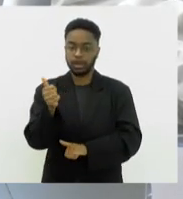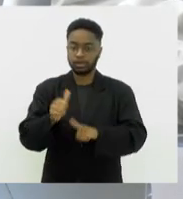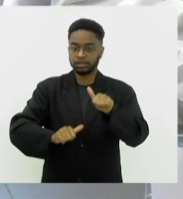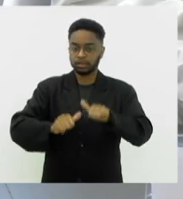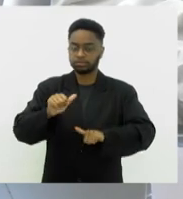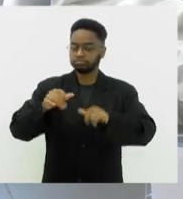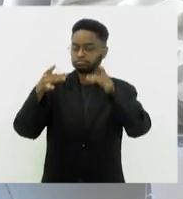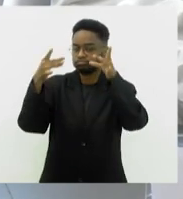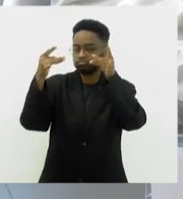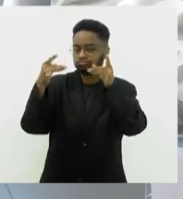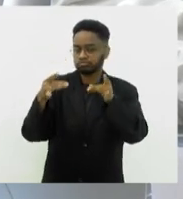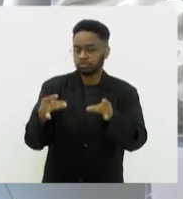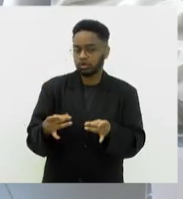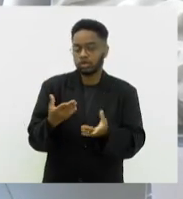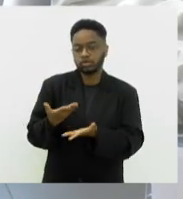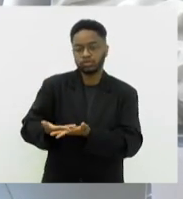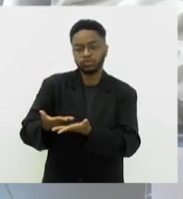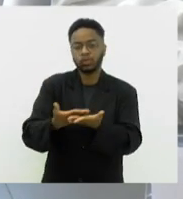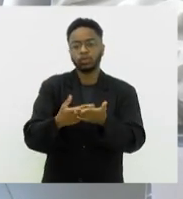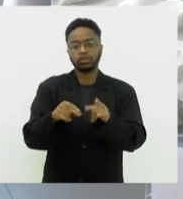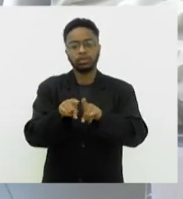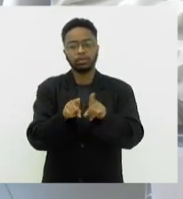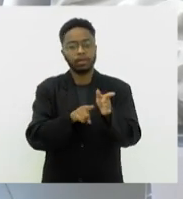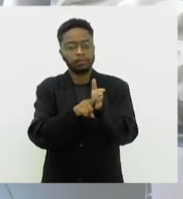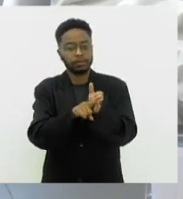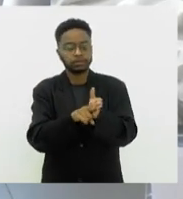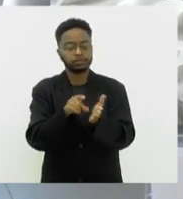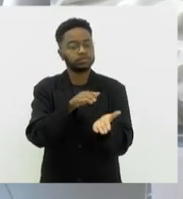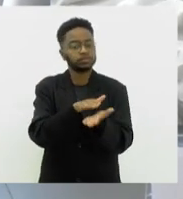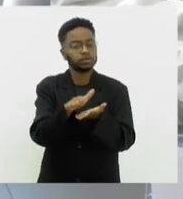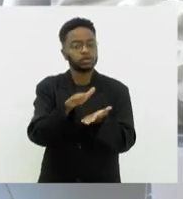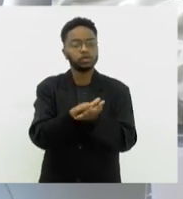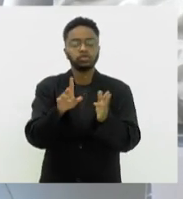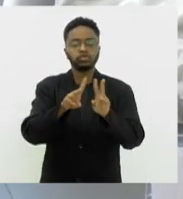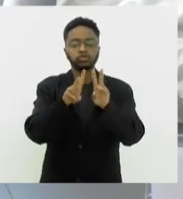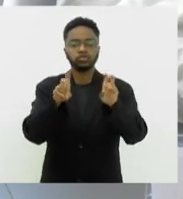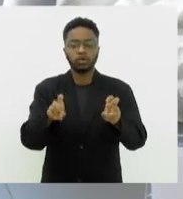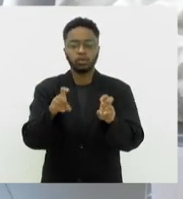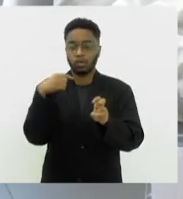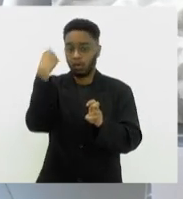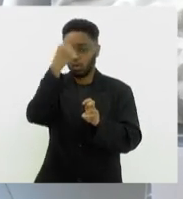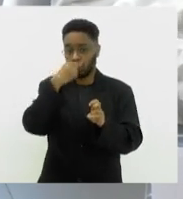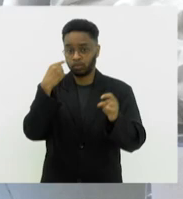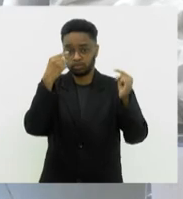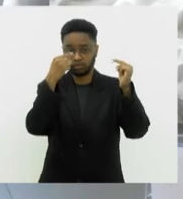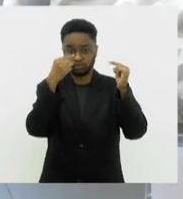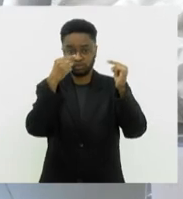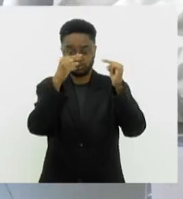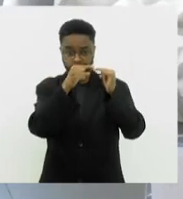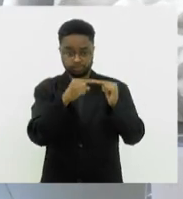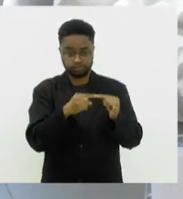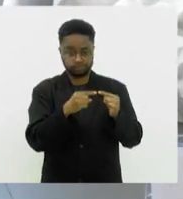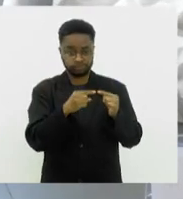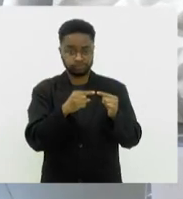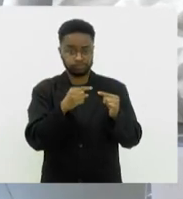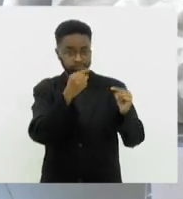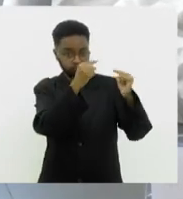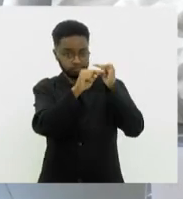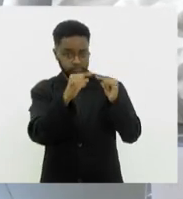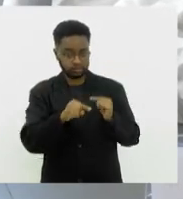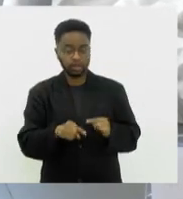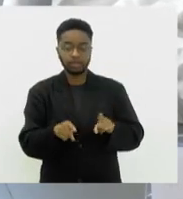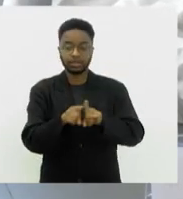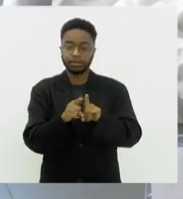minuciosamente os estudos e pesquisas publicadas sobre o reconhecimento fotográfico promoveu oitivas com especialistas